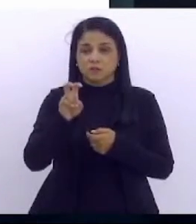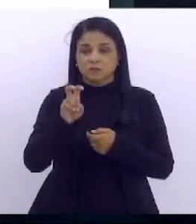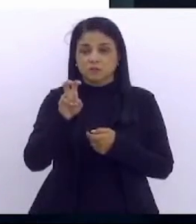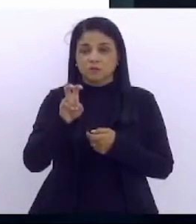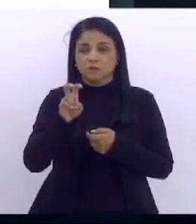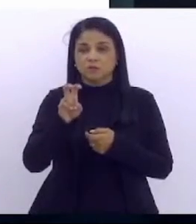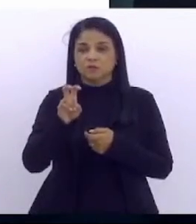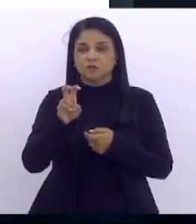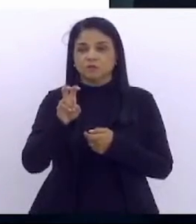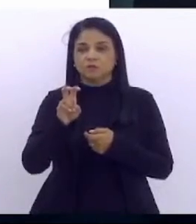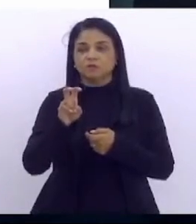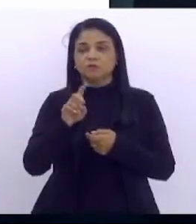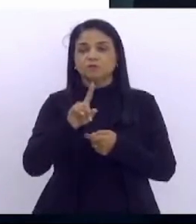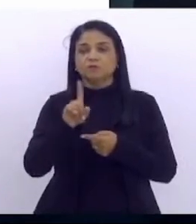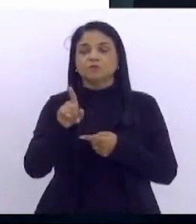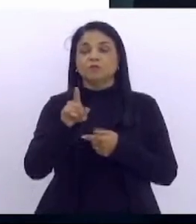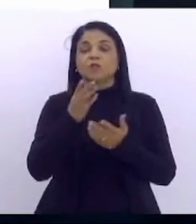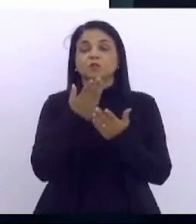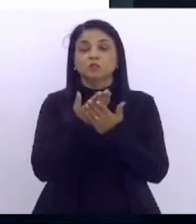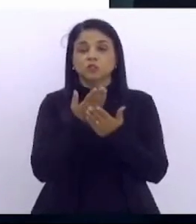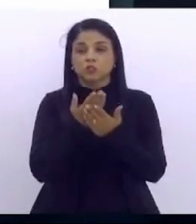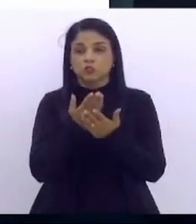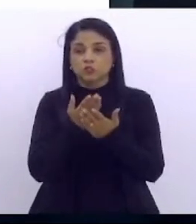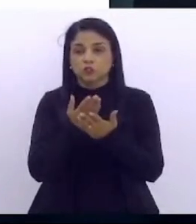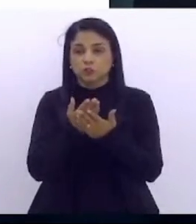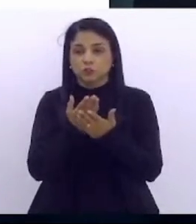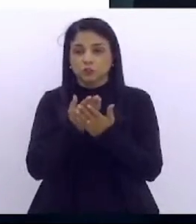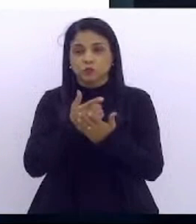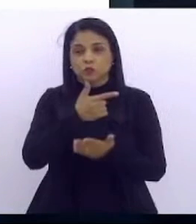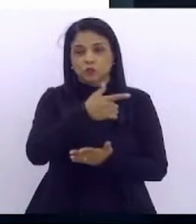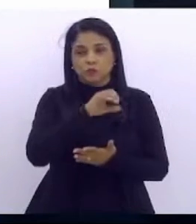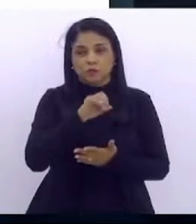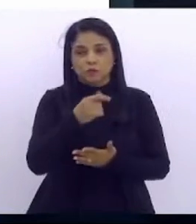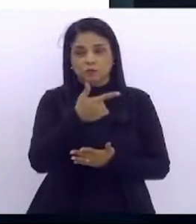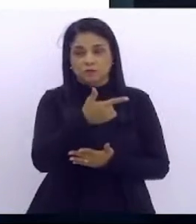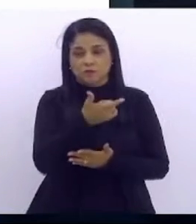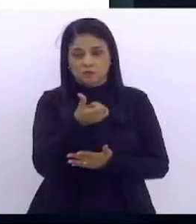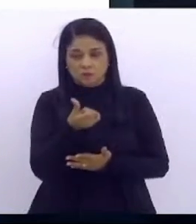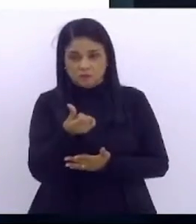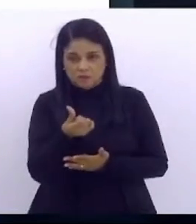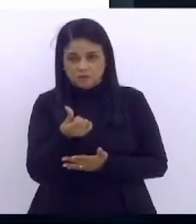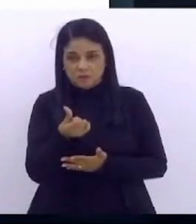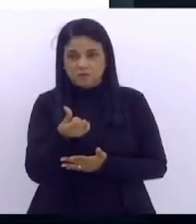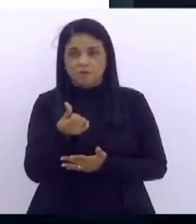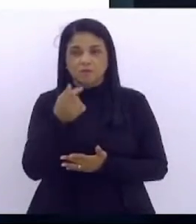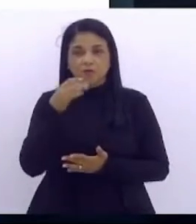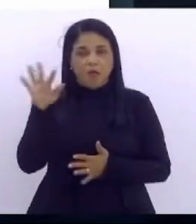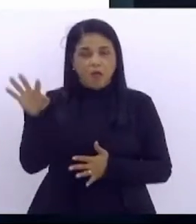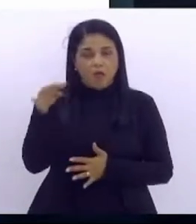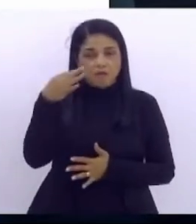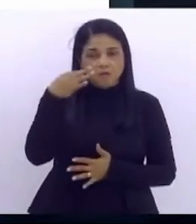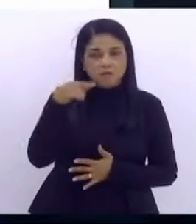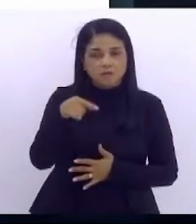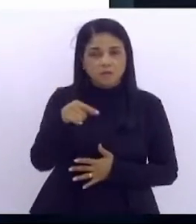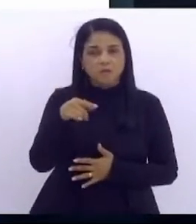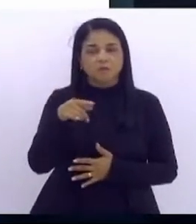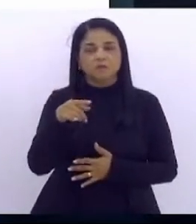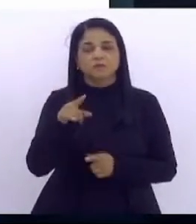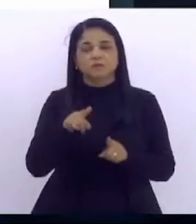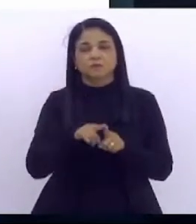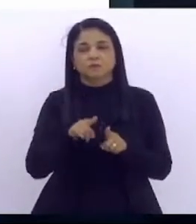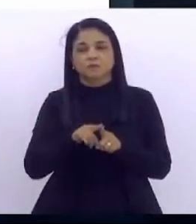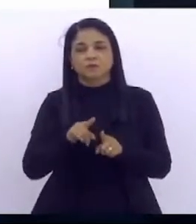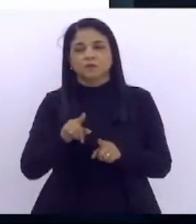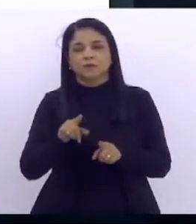para concluir ele, o próprio estudo do PNA 2016, né, isso vários pesquisadores pró-vida já chamaram a atenção, a Isabela